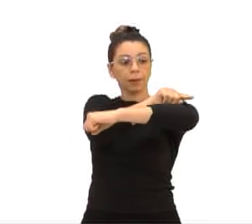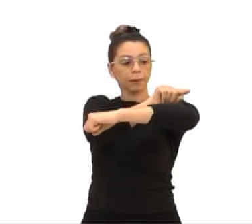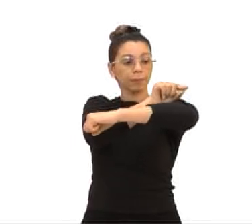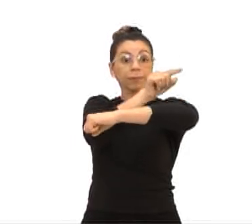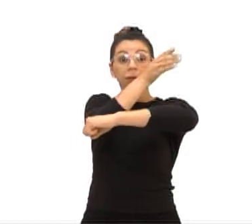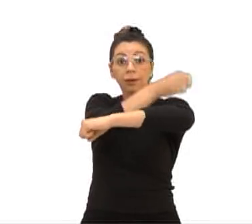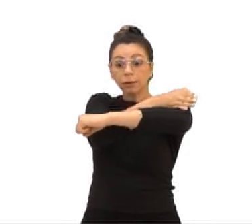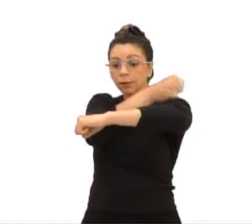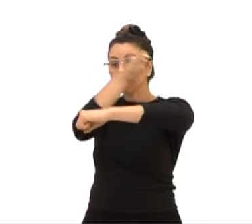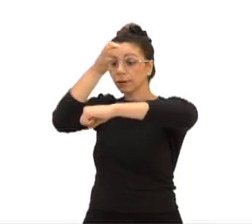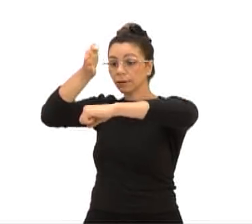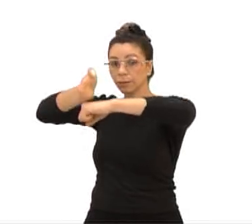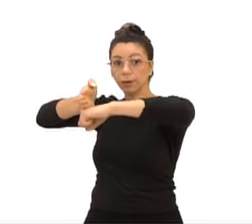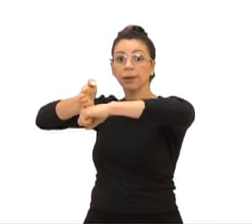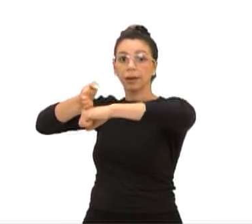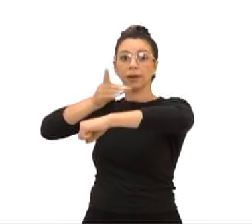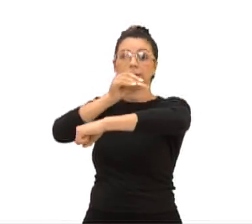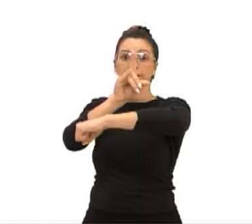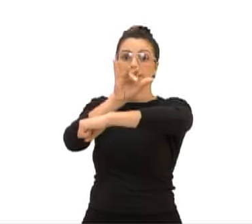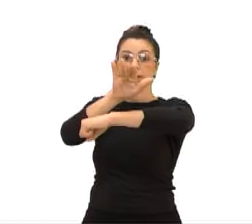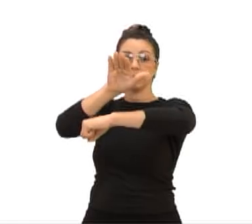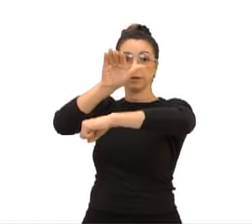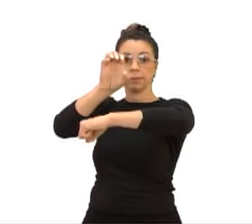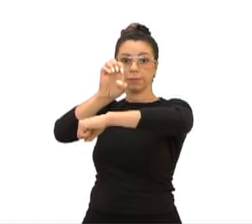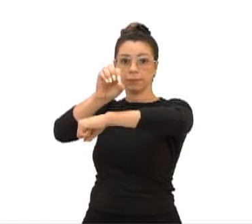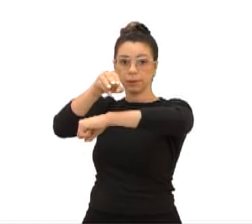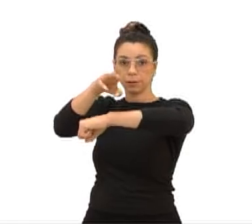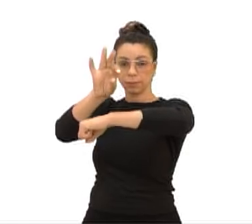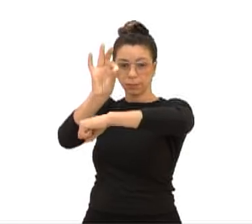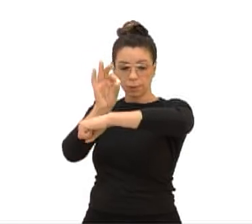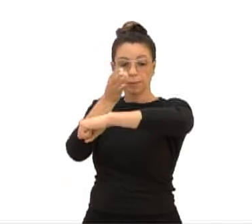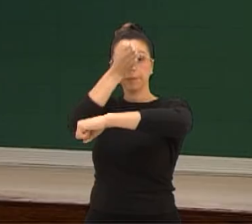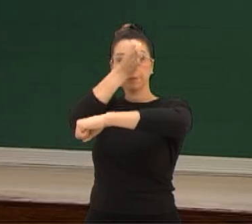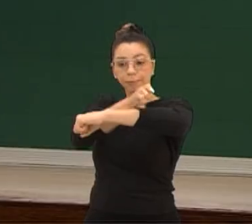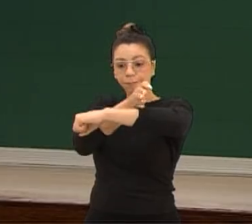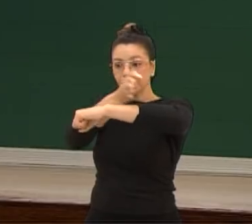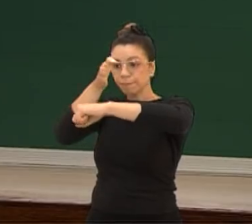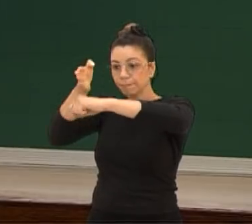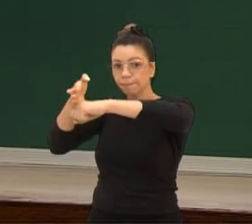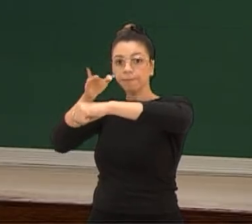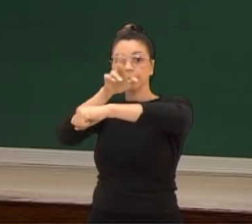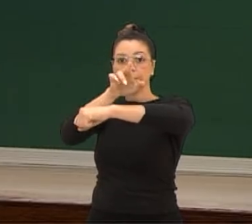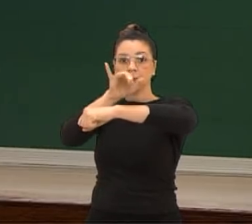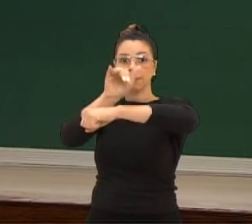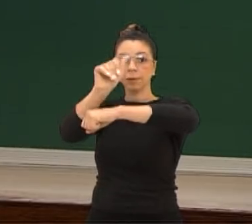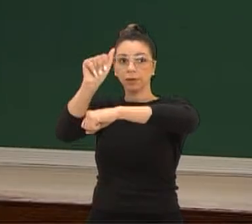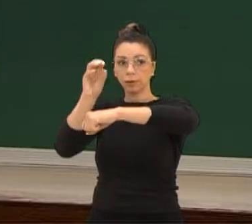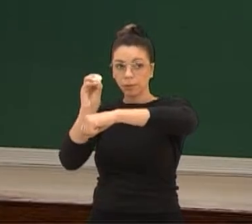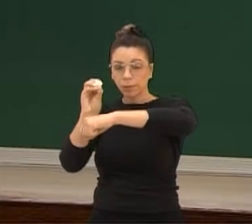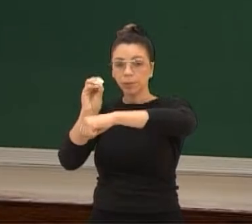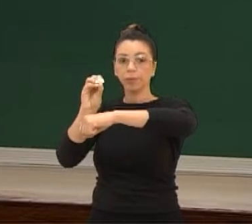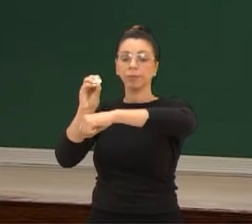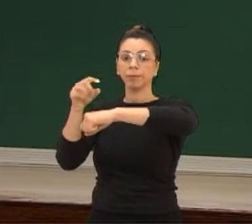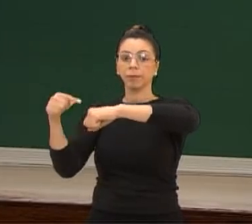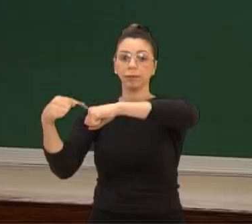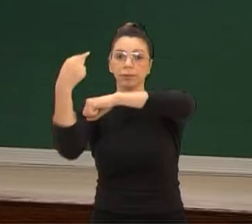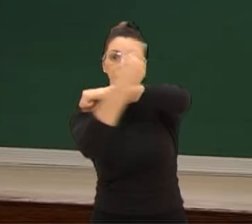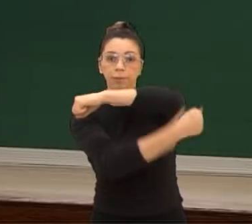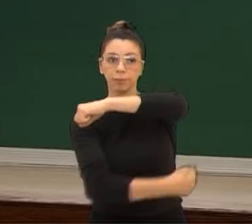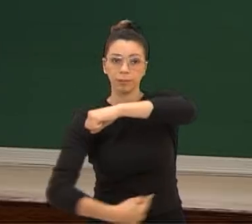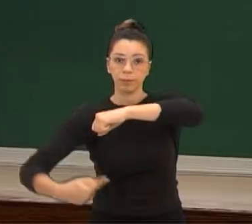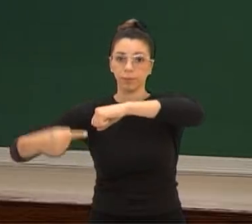o raio, 2 valores do raio cabem aqui no diâmetro, tá? Então, eu posso escrever a fórmula do comprimento